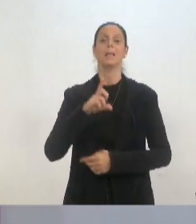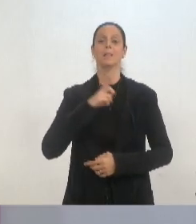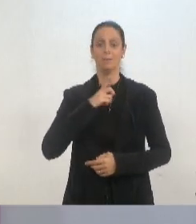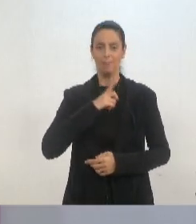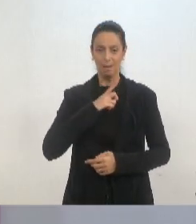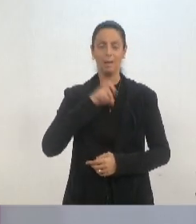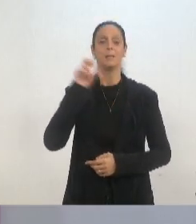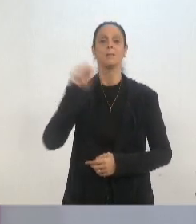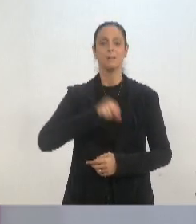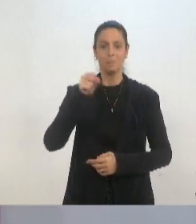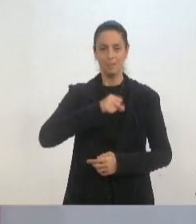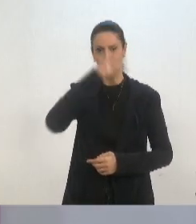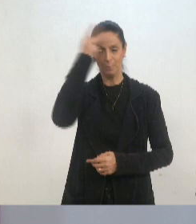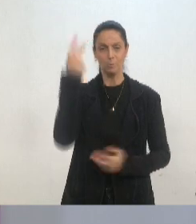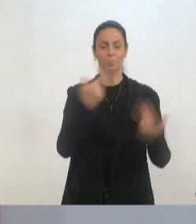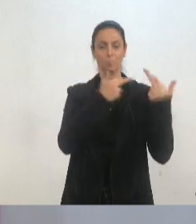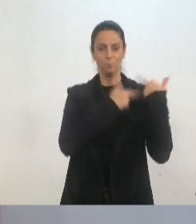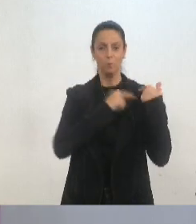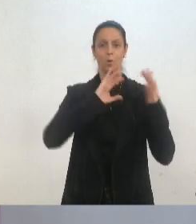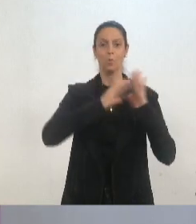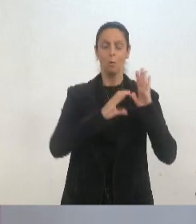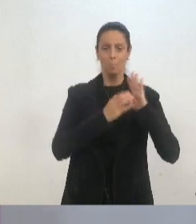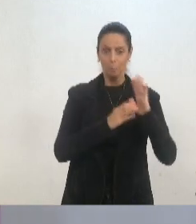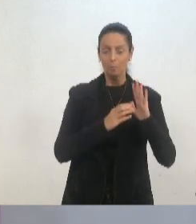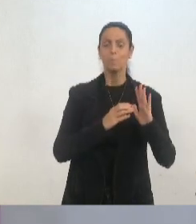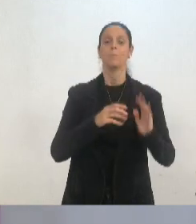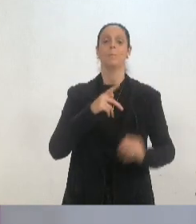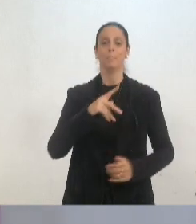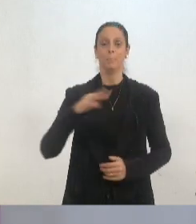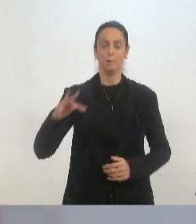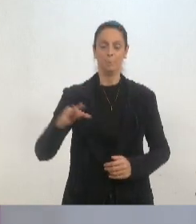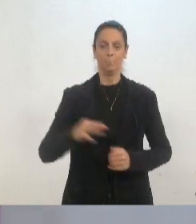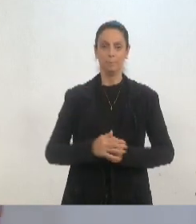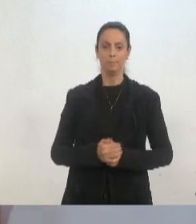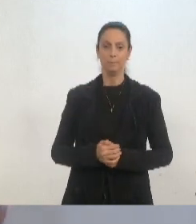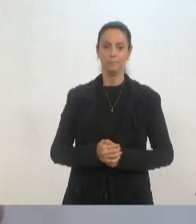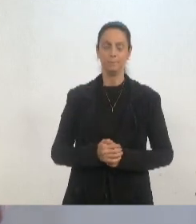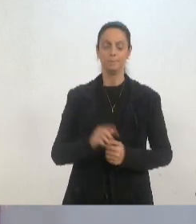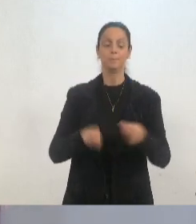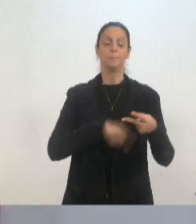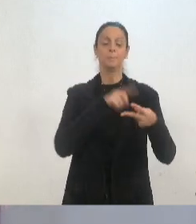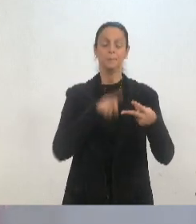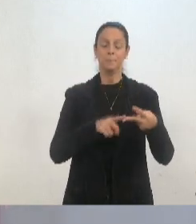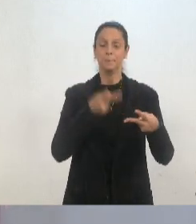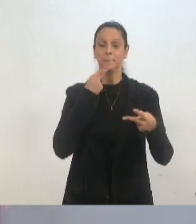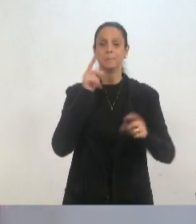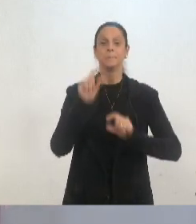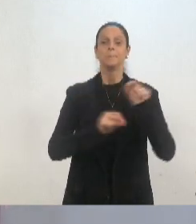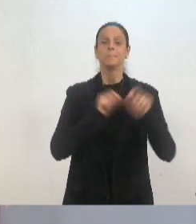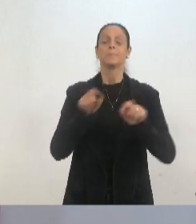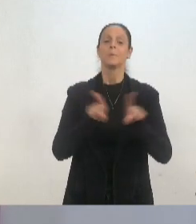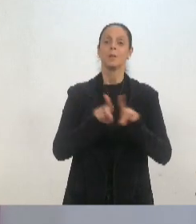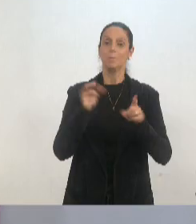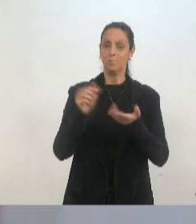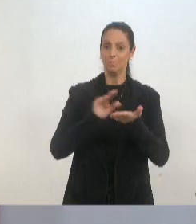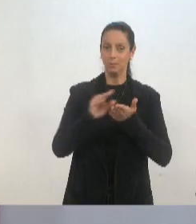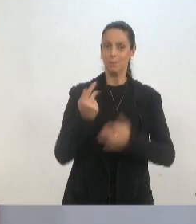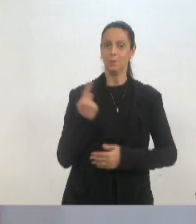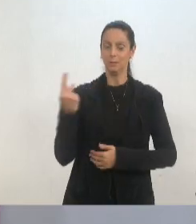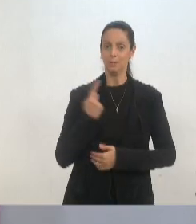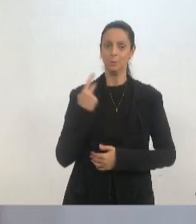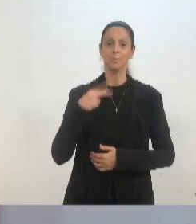o governo do PT. Então fica só esse apontamento aqui. Eu gostaria de falar também sobre o recurso que eu e o vereador